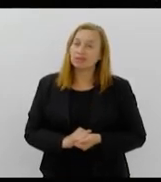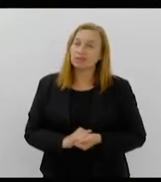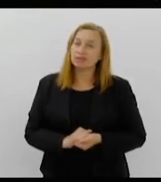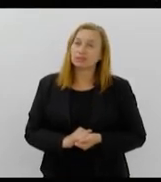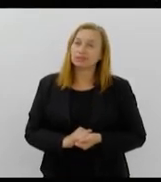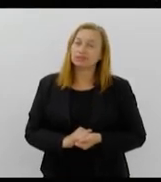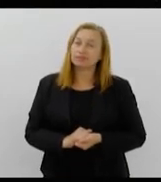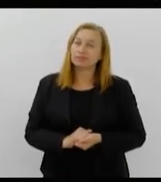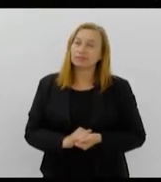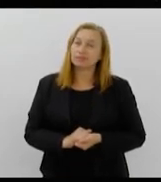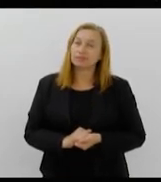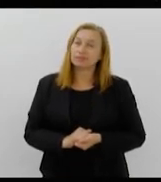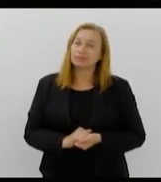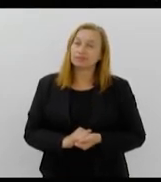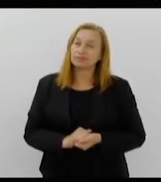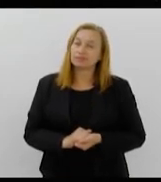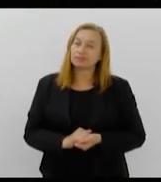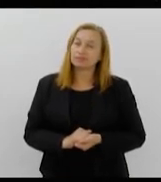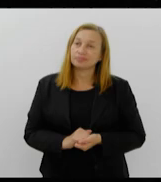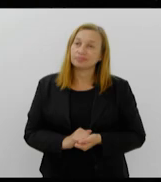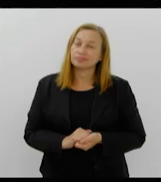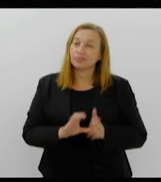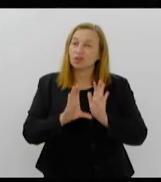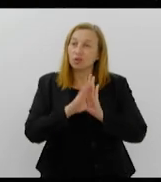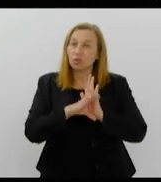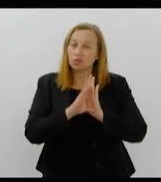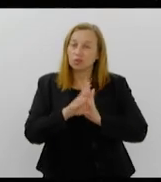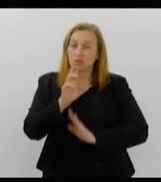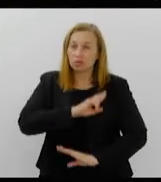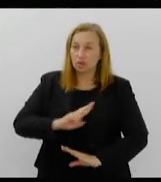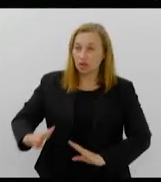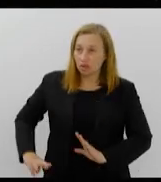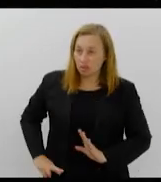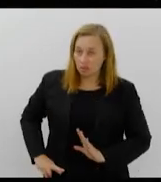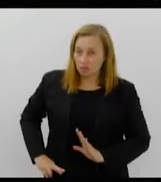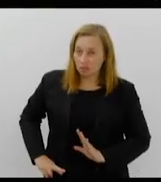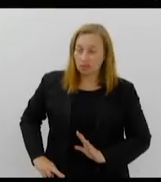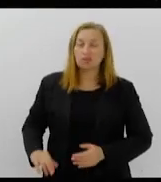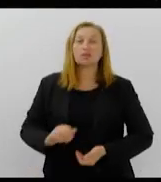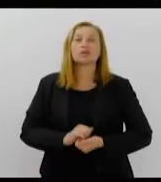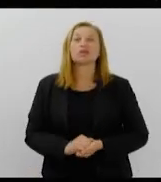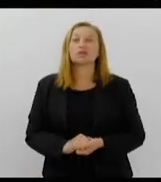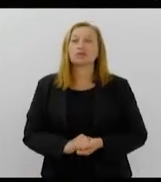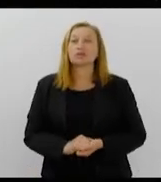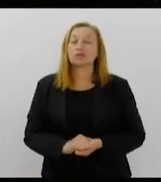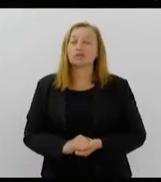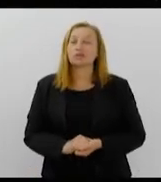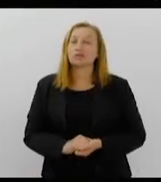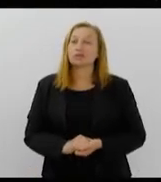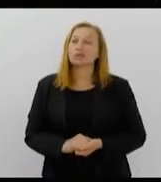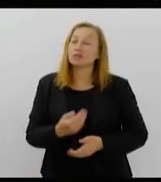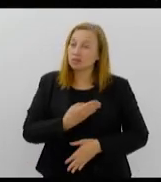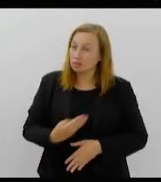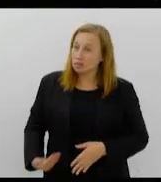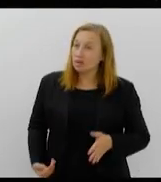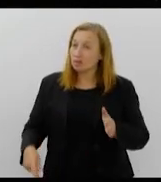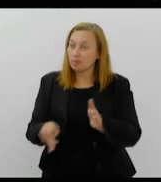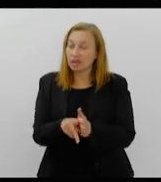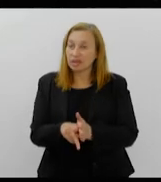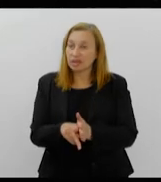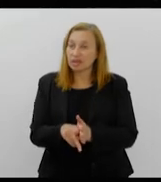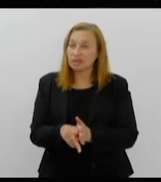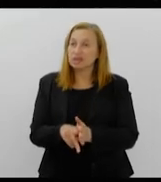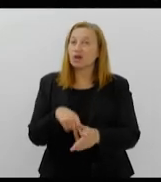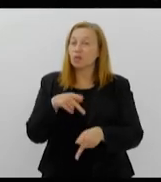deriva do conceito de república, de res pública, e a coisa pública pertence ao